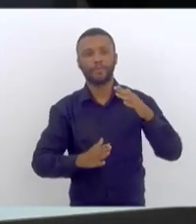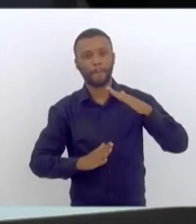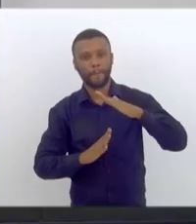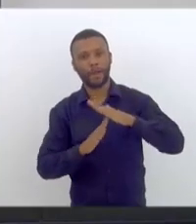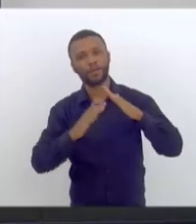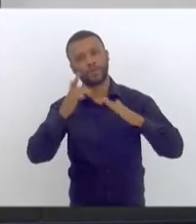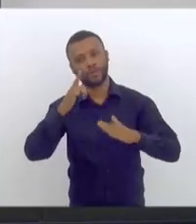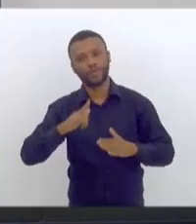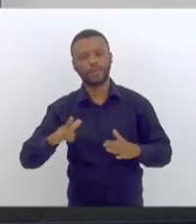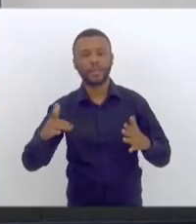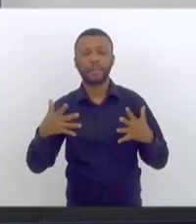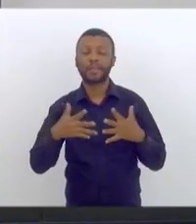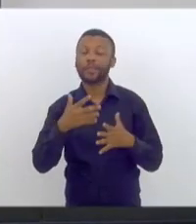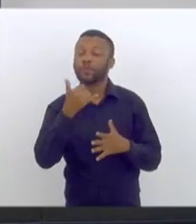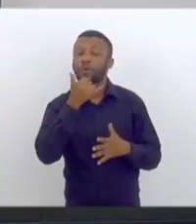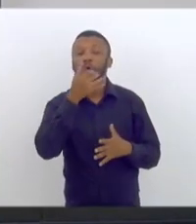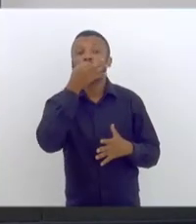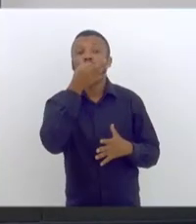desconfortável